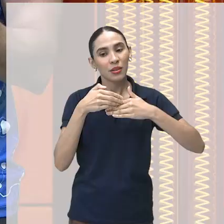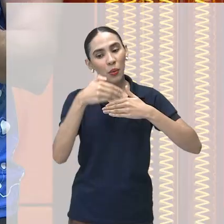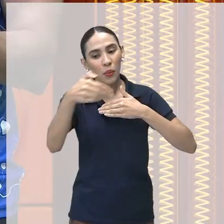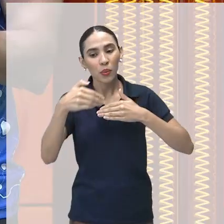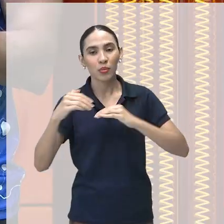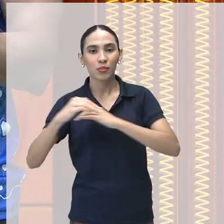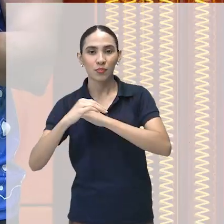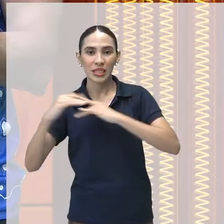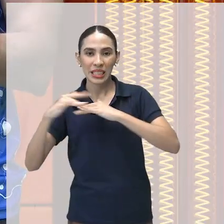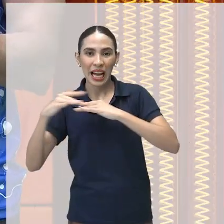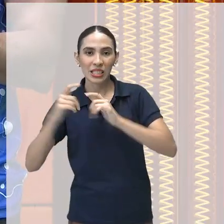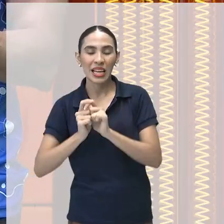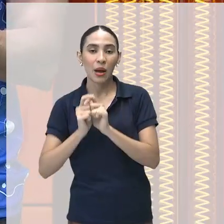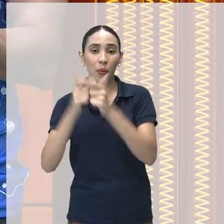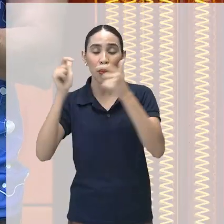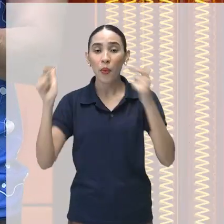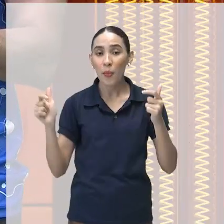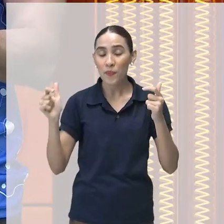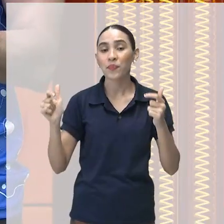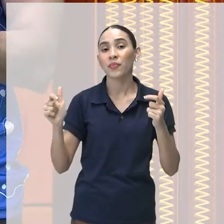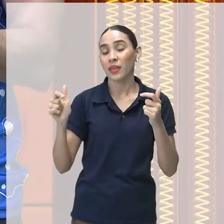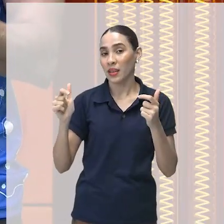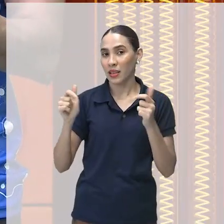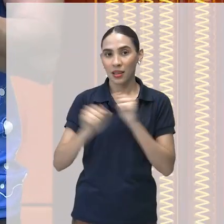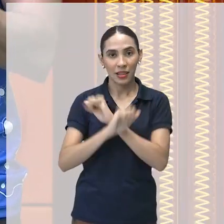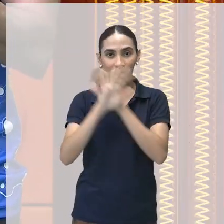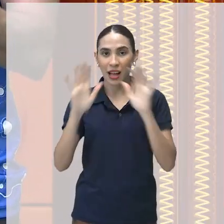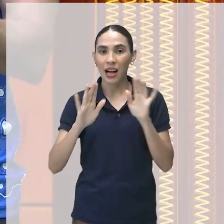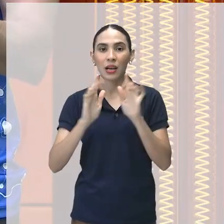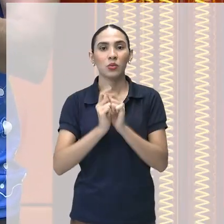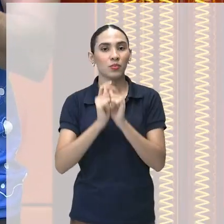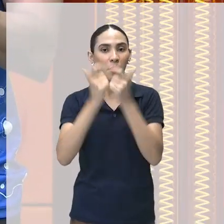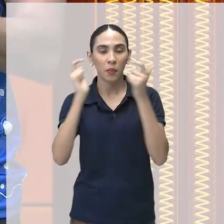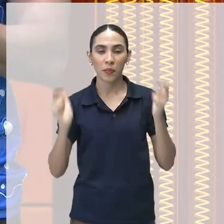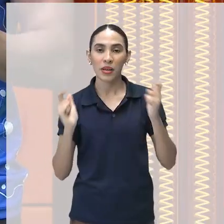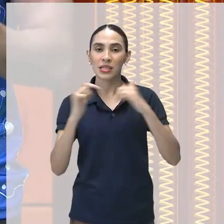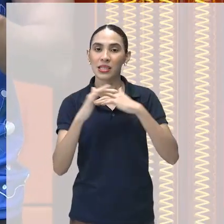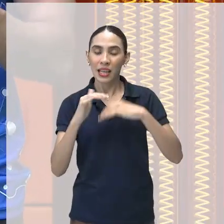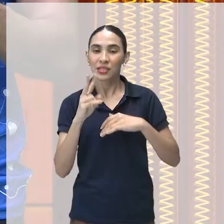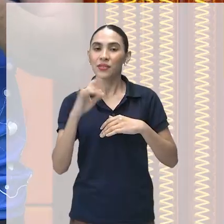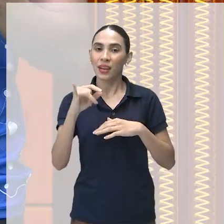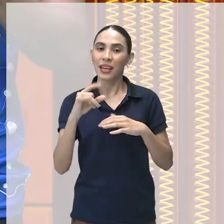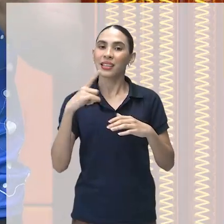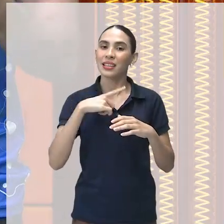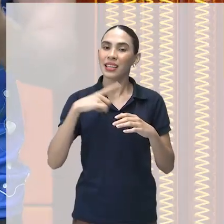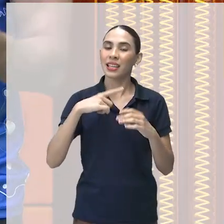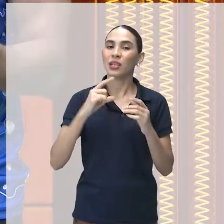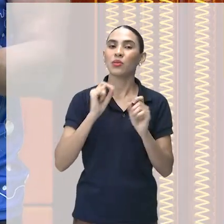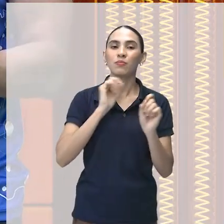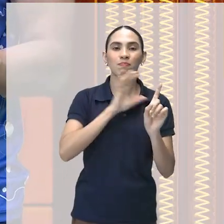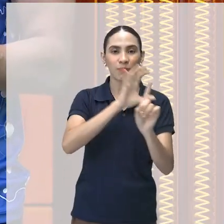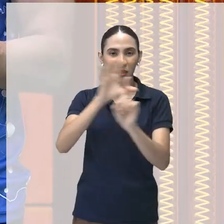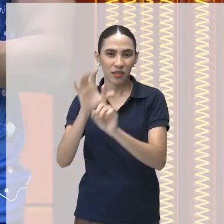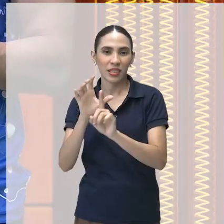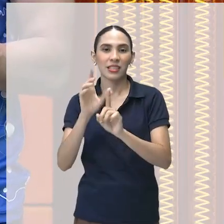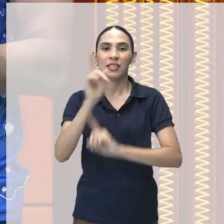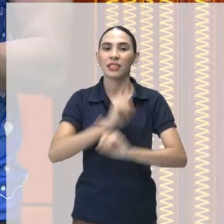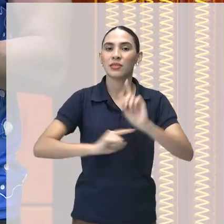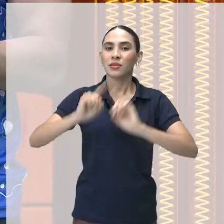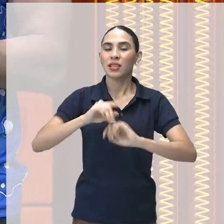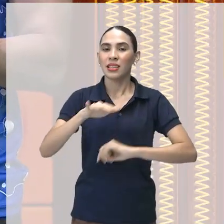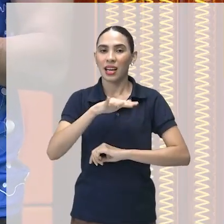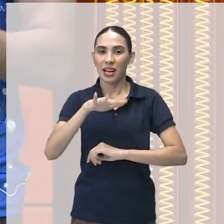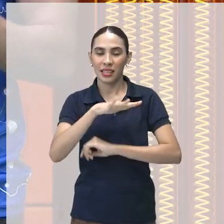cidades crescerem, certo? E isso, obviamente, esse crescimento das cidades provocou uma transformação no